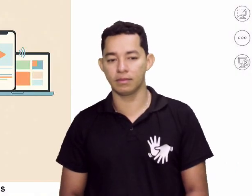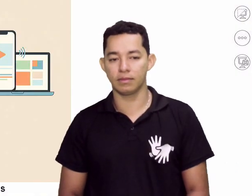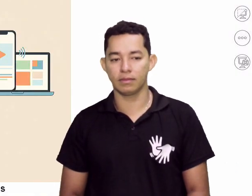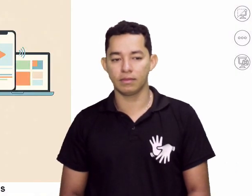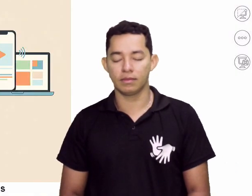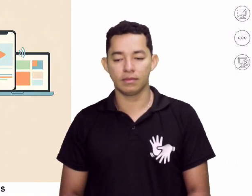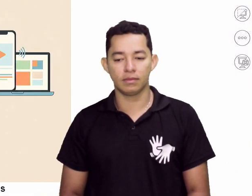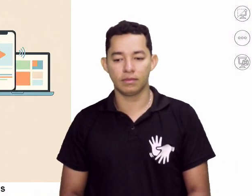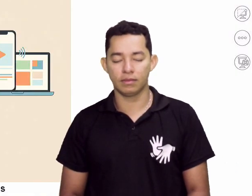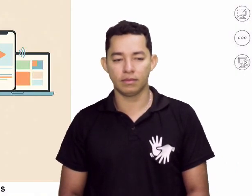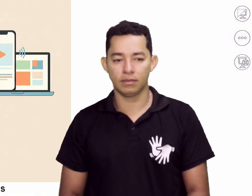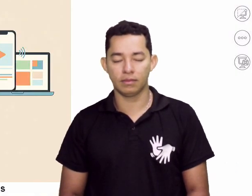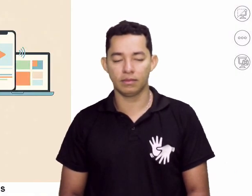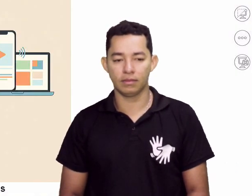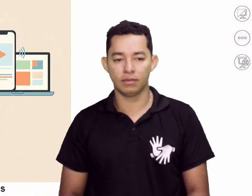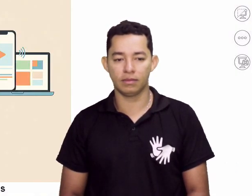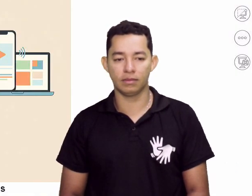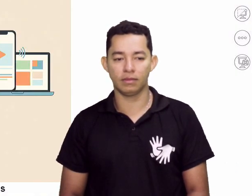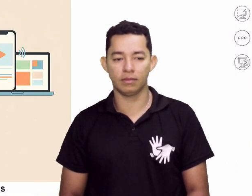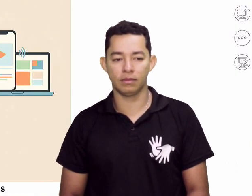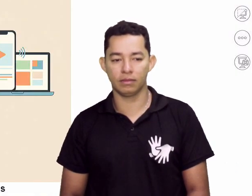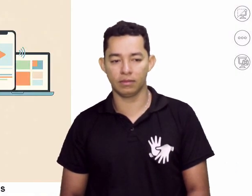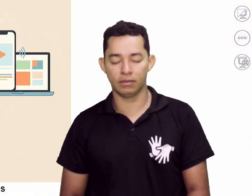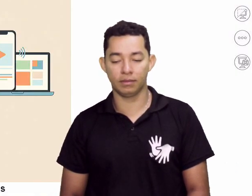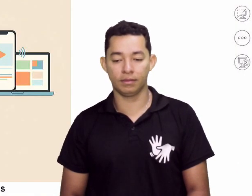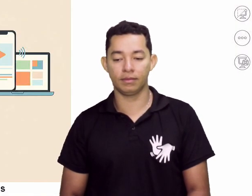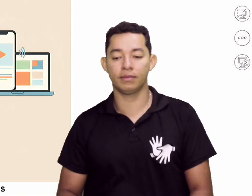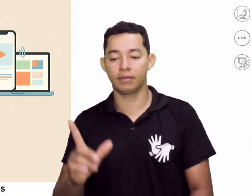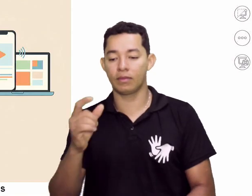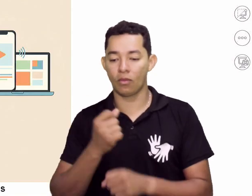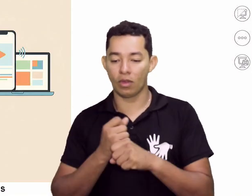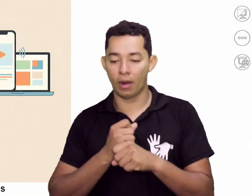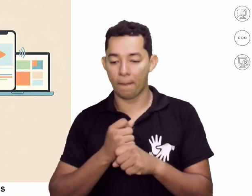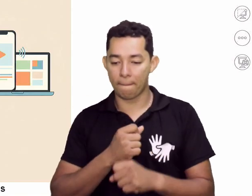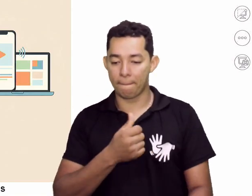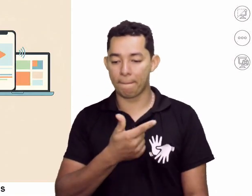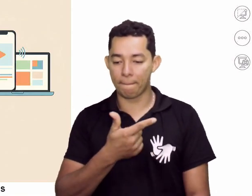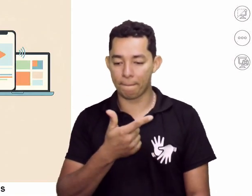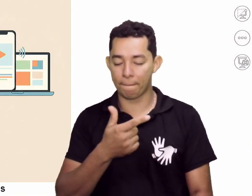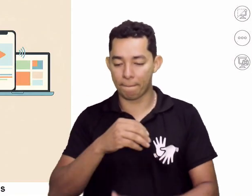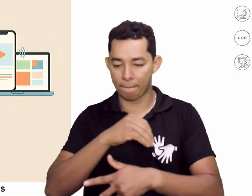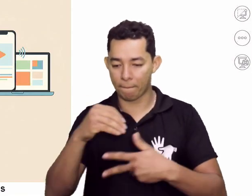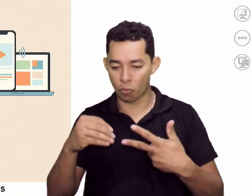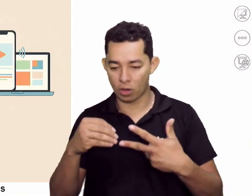Pegar carona nessa cauda de foguete. Aqui, lá do Enem de 2021,